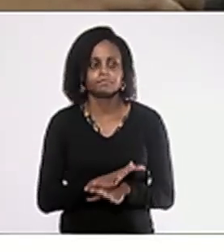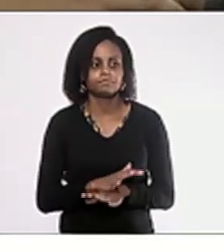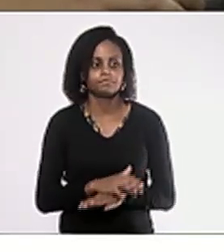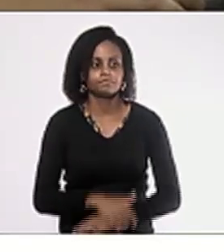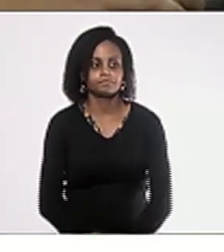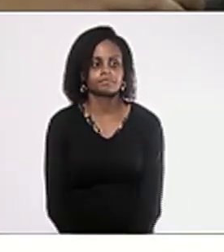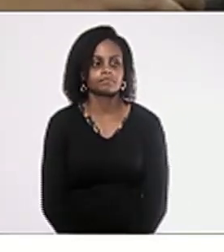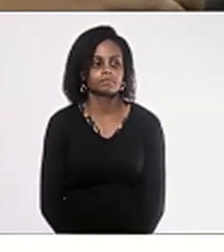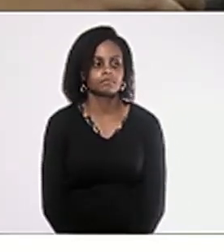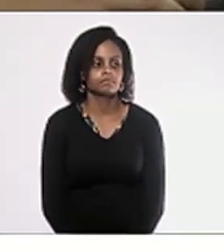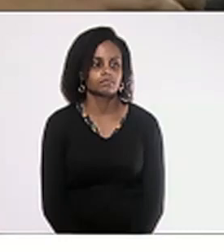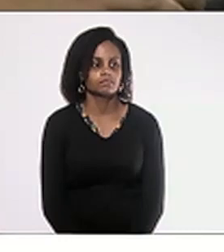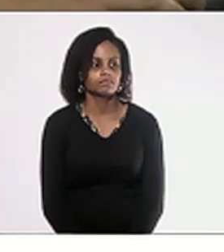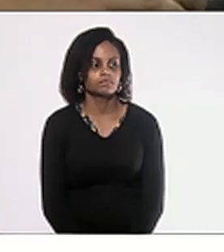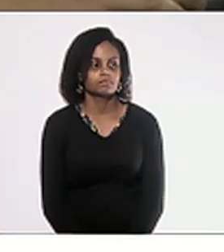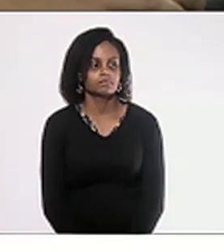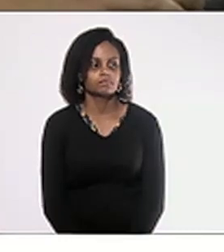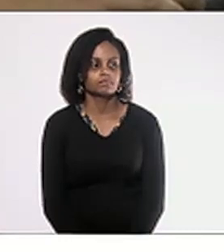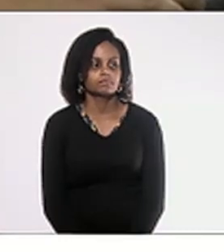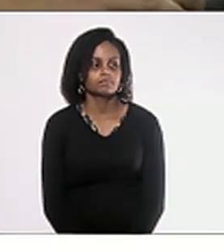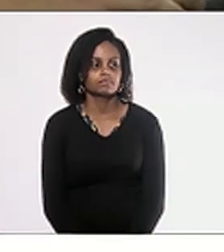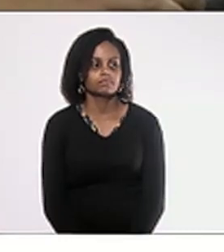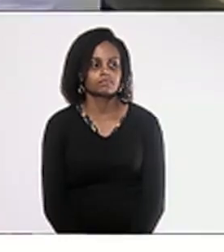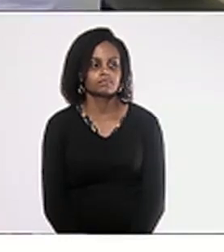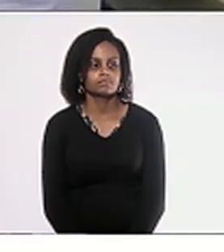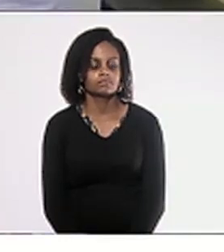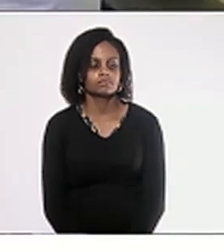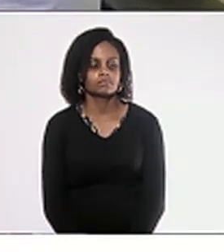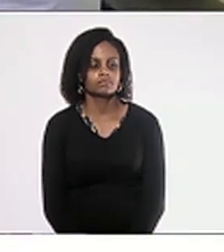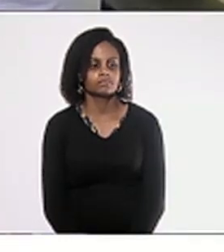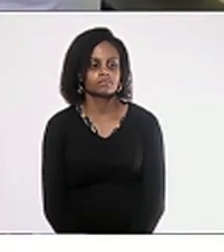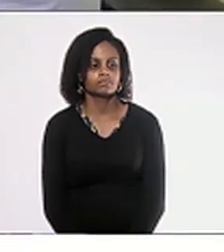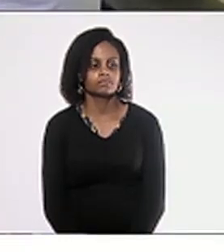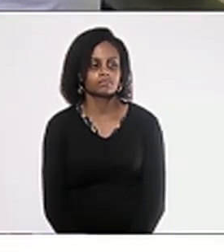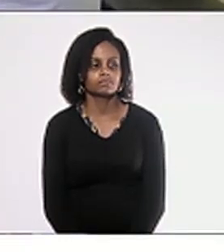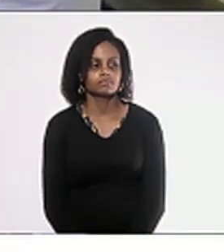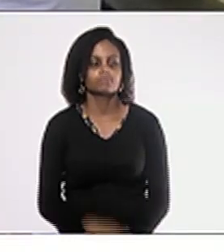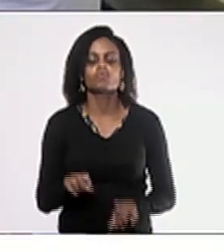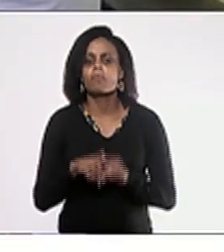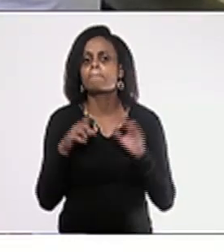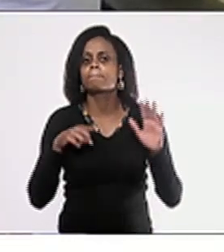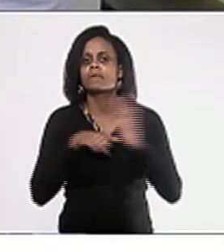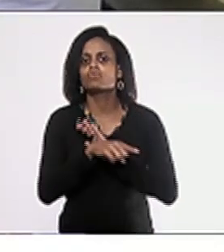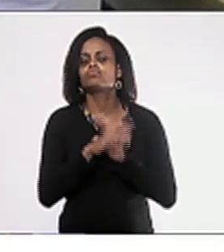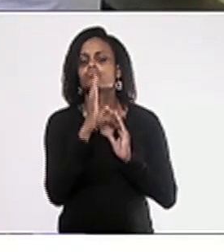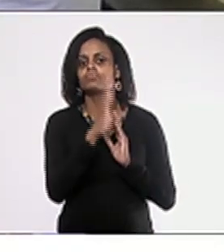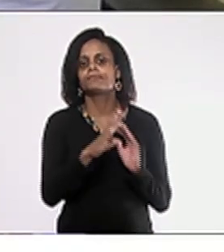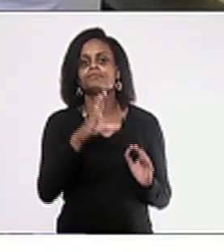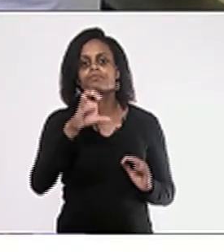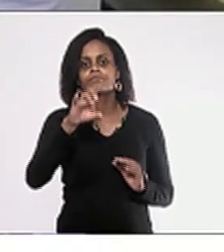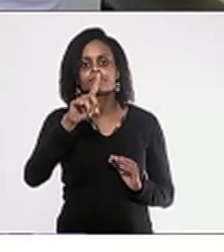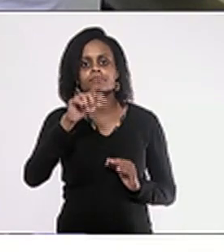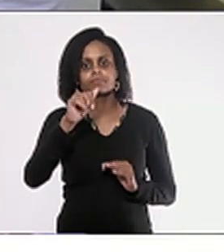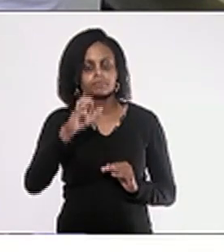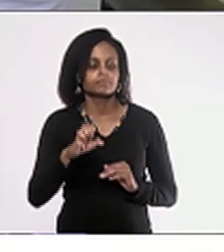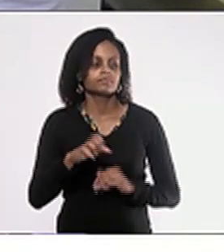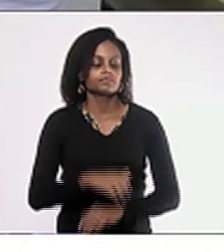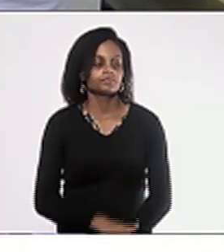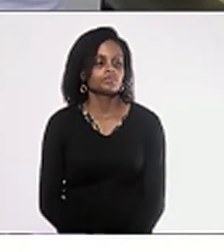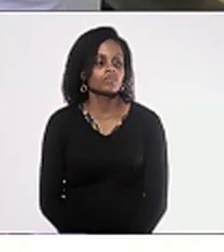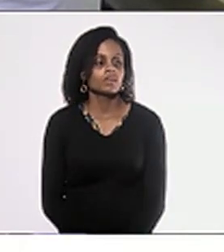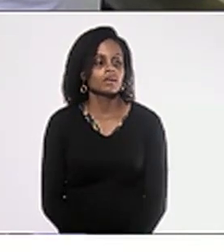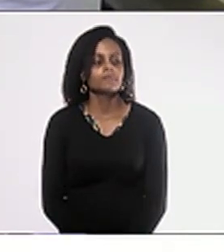ok? Deputado Tiago. Pergunta também direcionada à SEDAI. Primeira